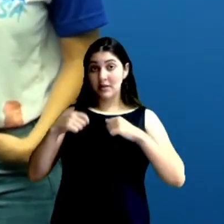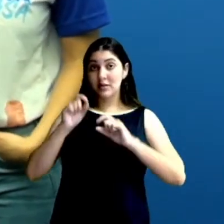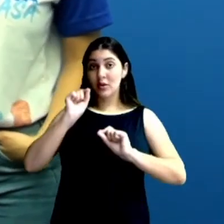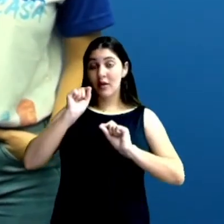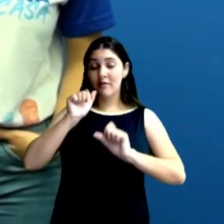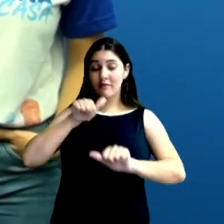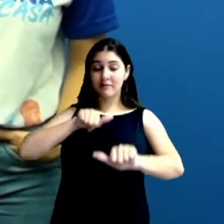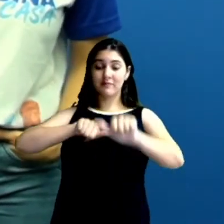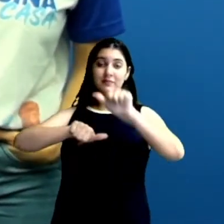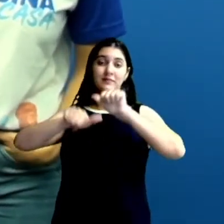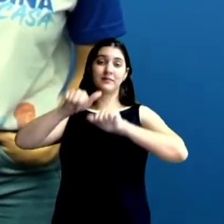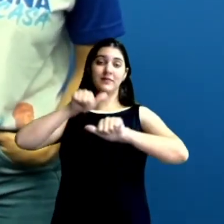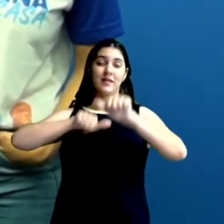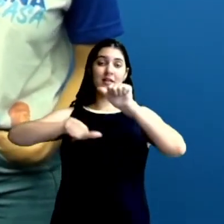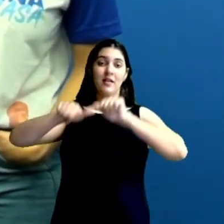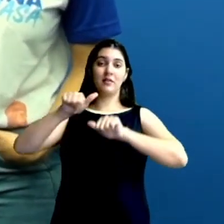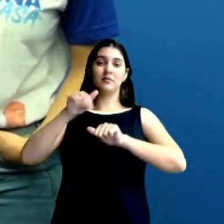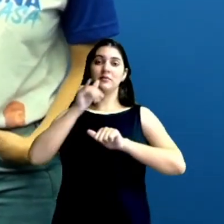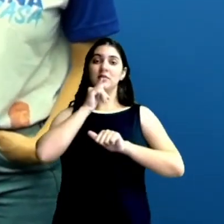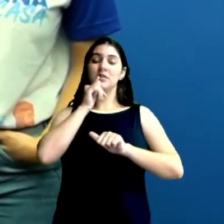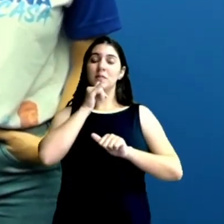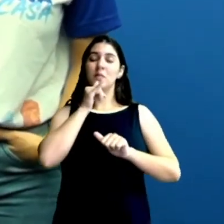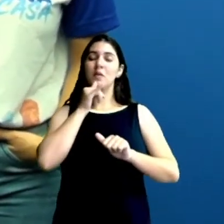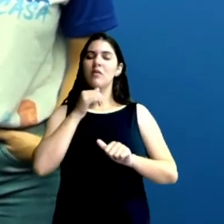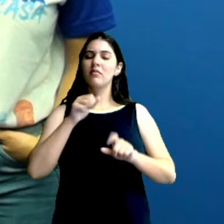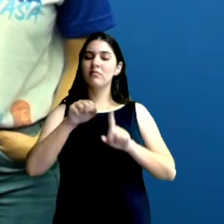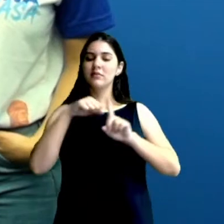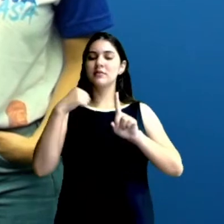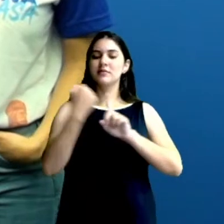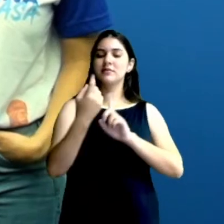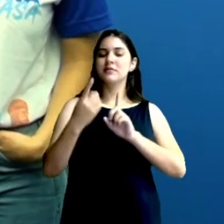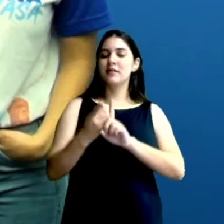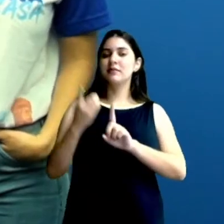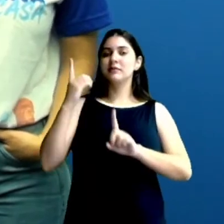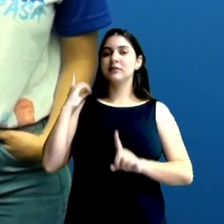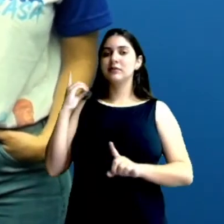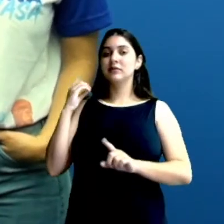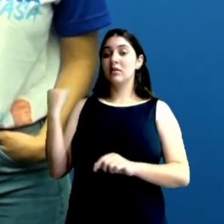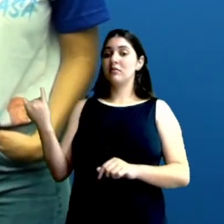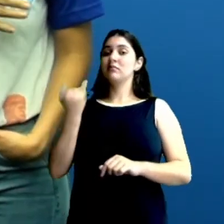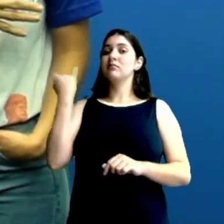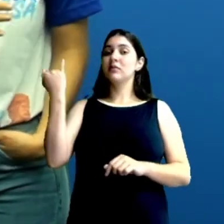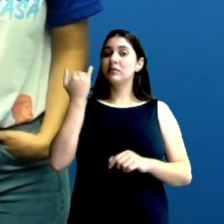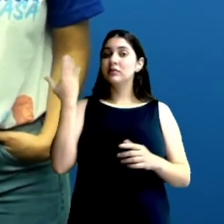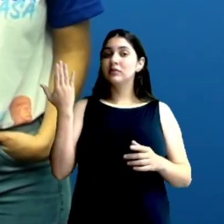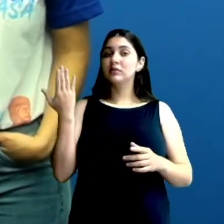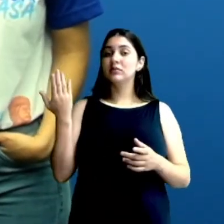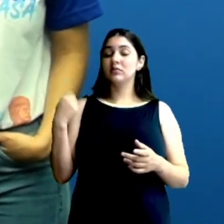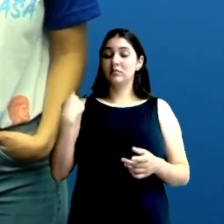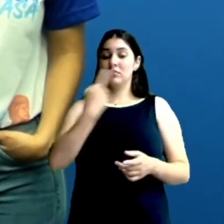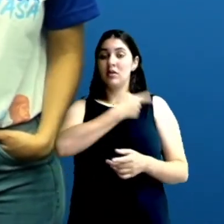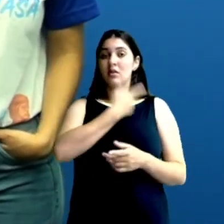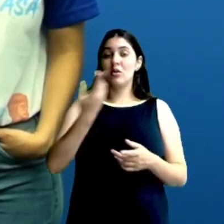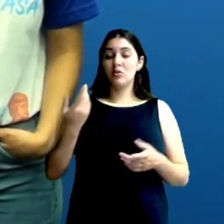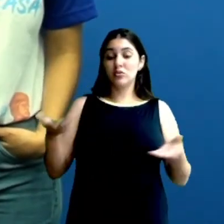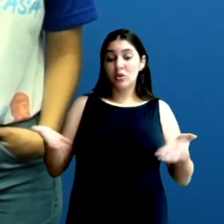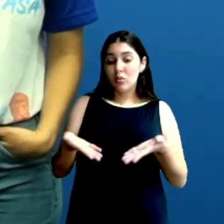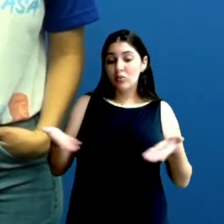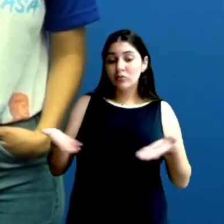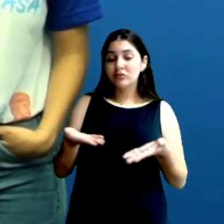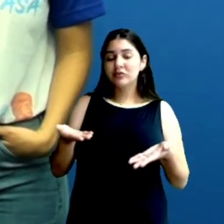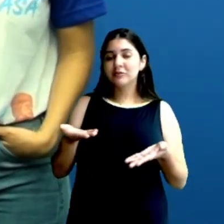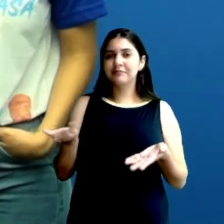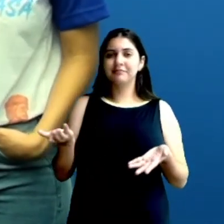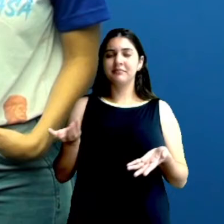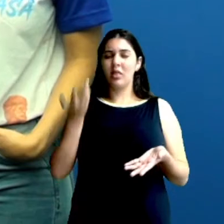mudando. Então, o que numa sociedade anterior era importante, para a nossa hoje em dia é uma